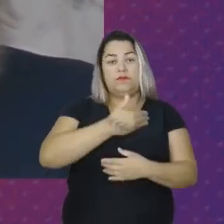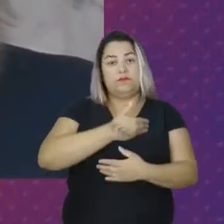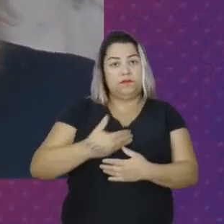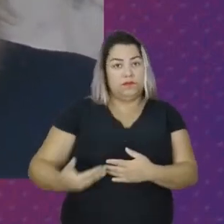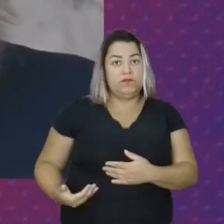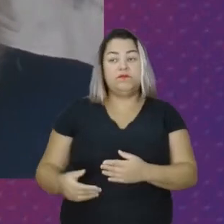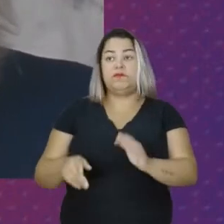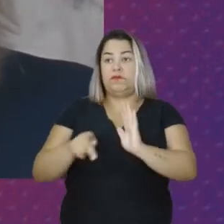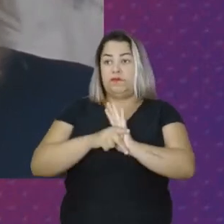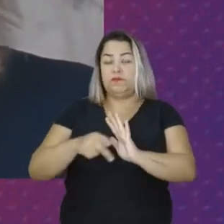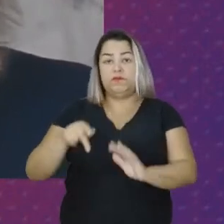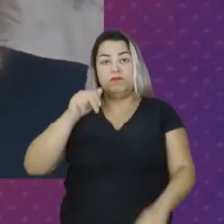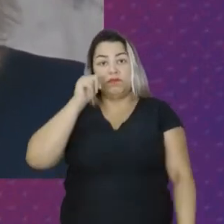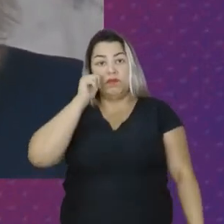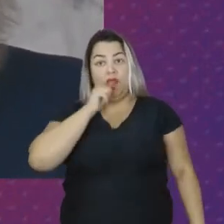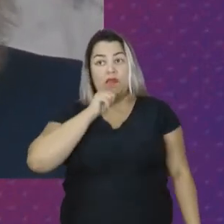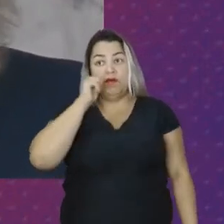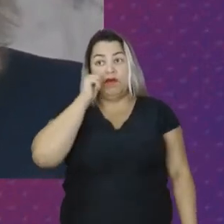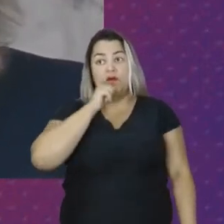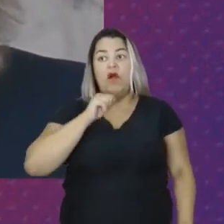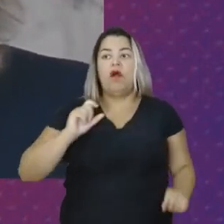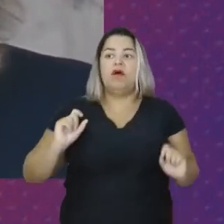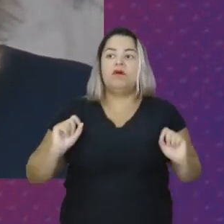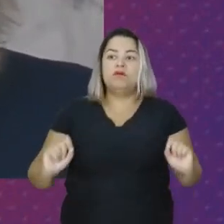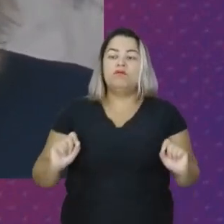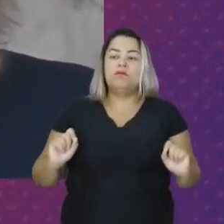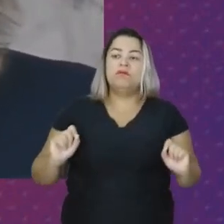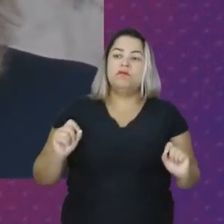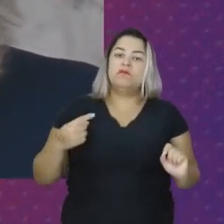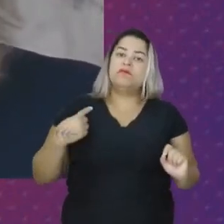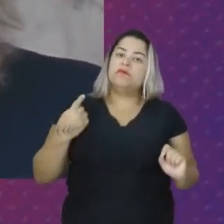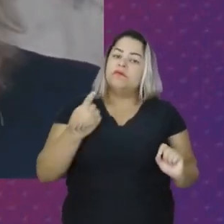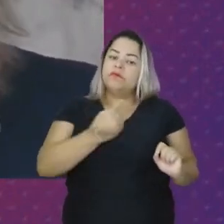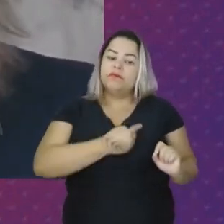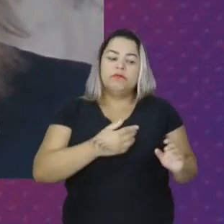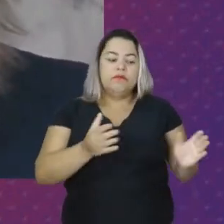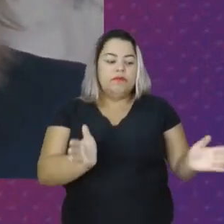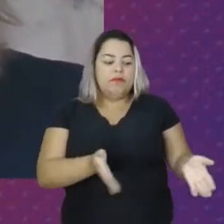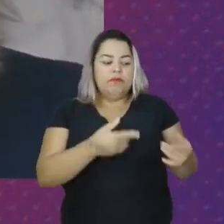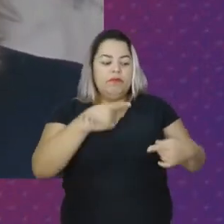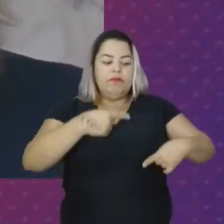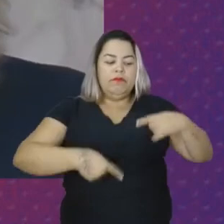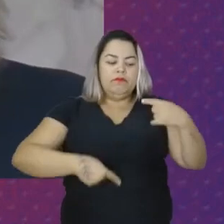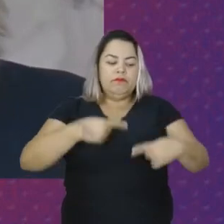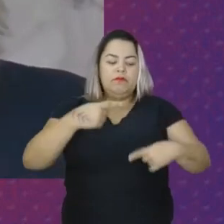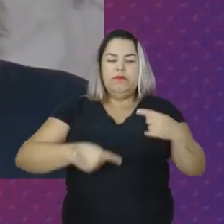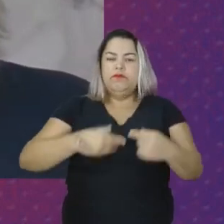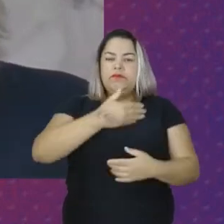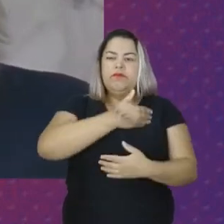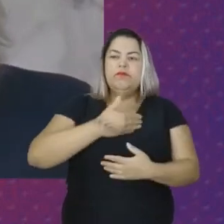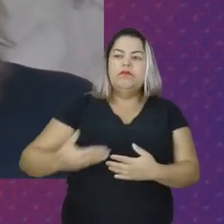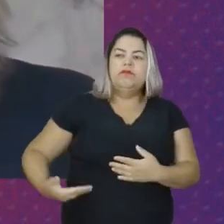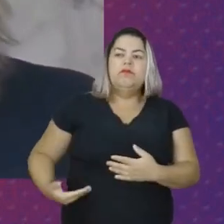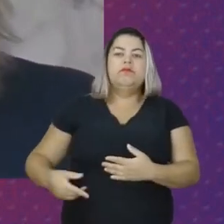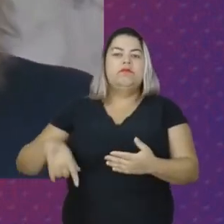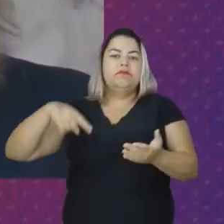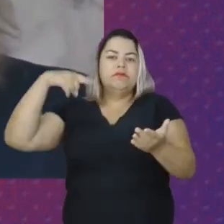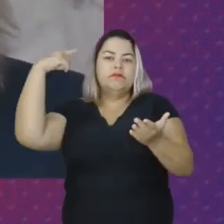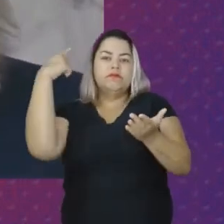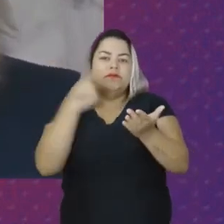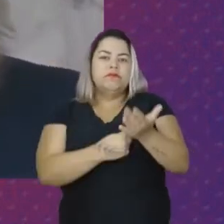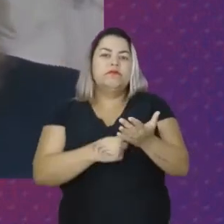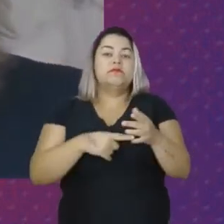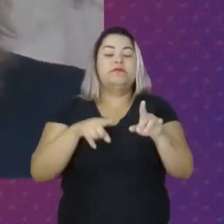as mulheres. Portanto, nós estamos impulsionando as políticas públicas para que elas cumpram o seu papel